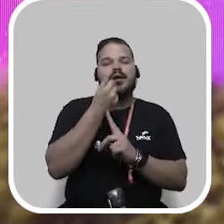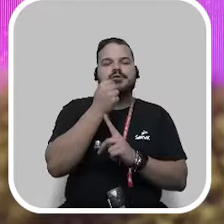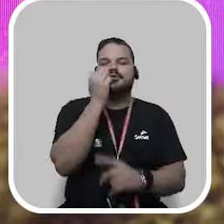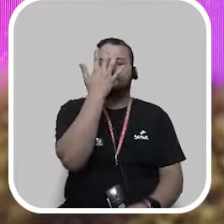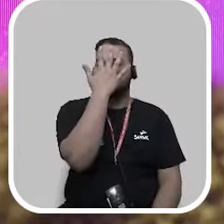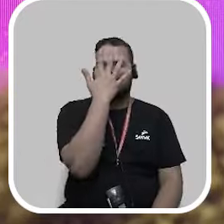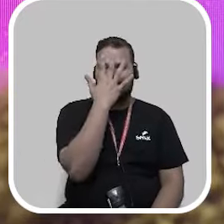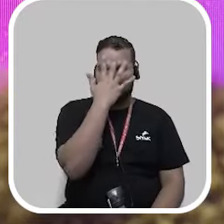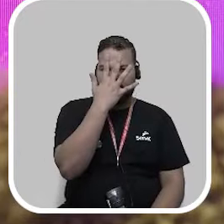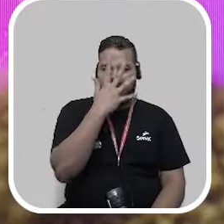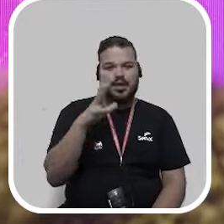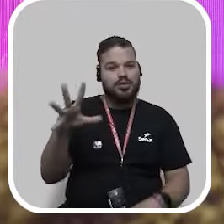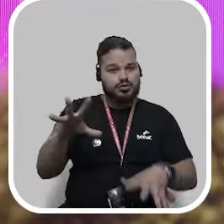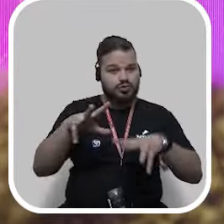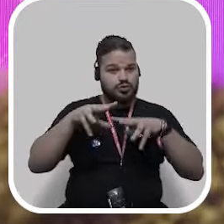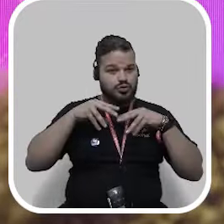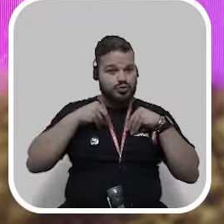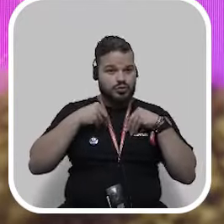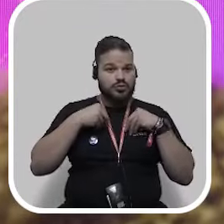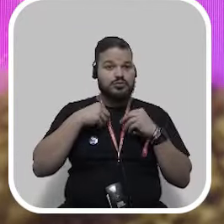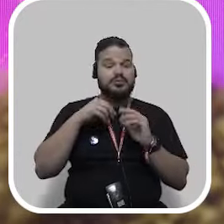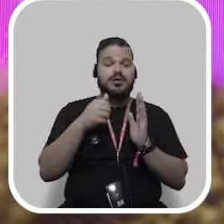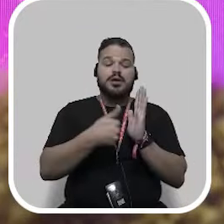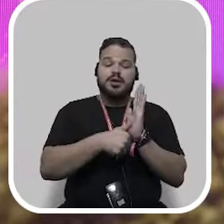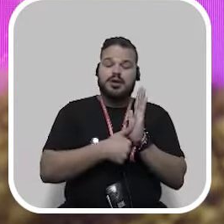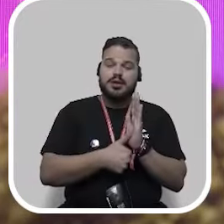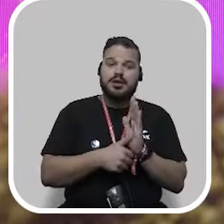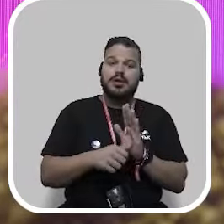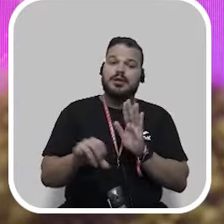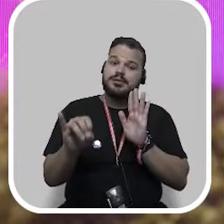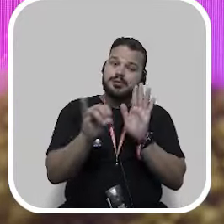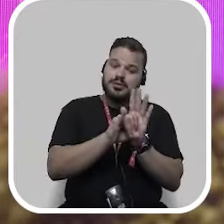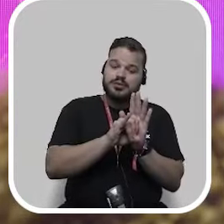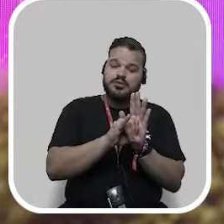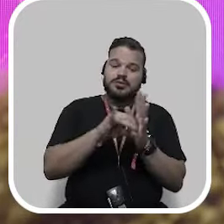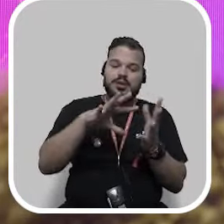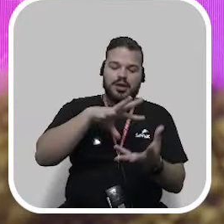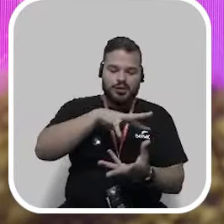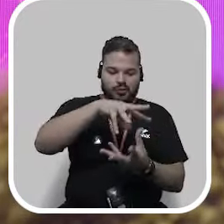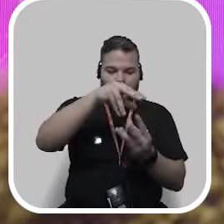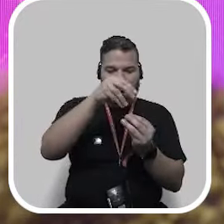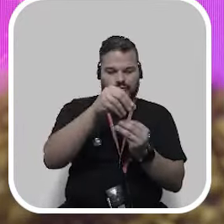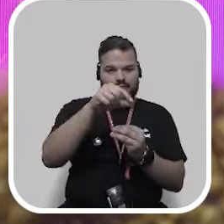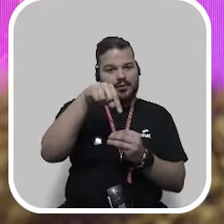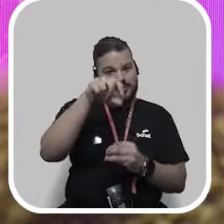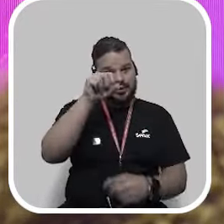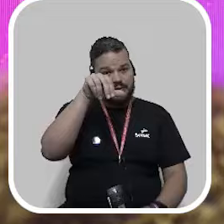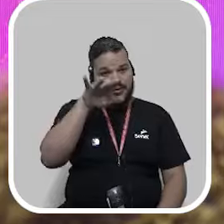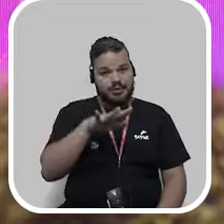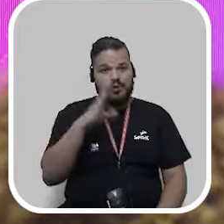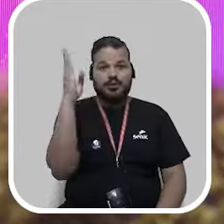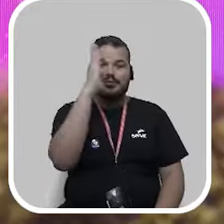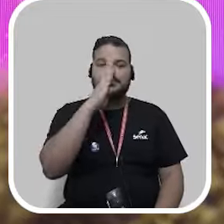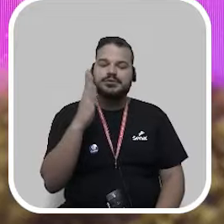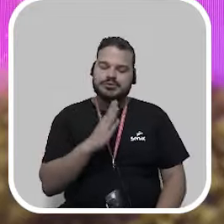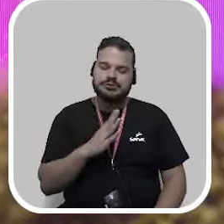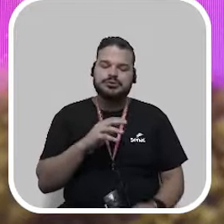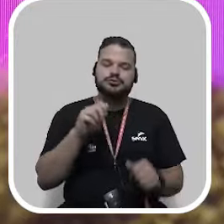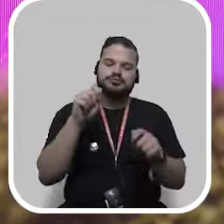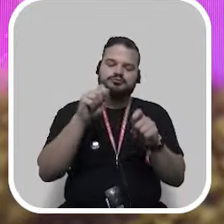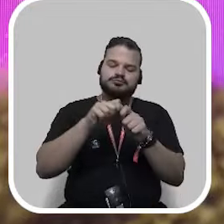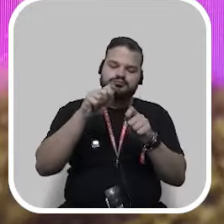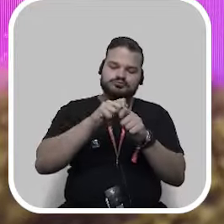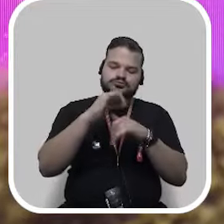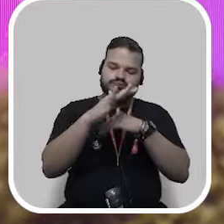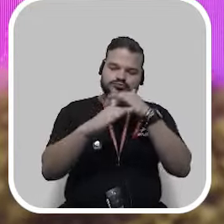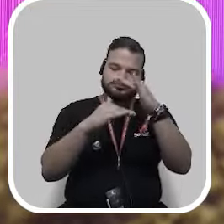totalmente nosso é da nossa identidade É é é um formato em que o brasileiro construiu e a